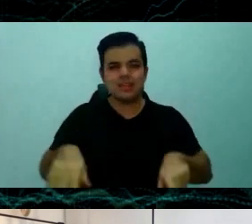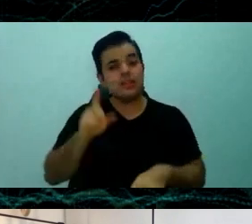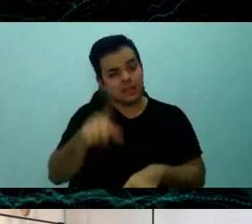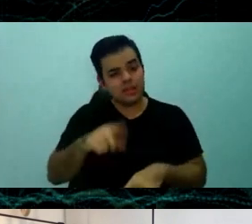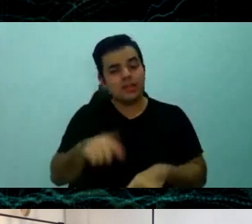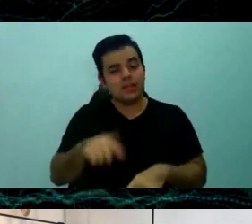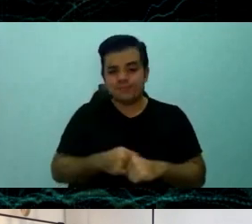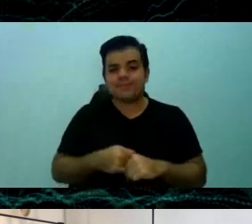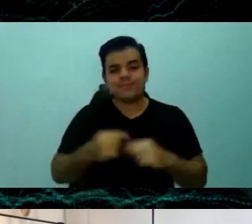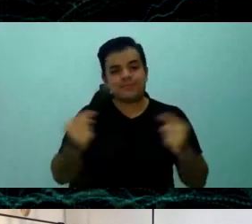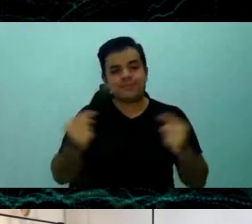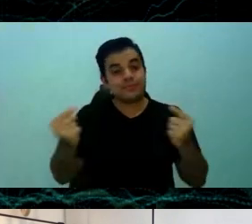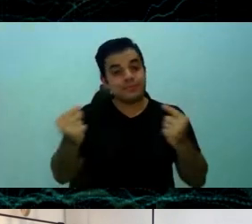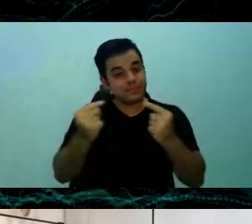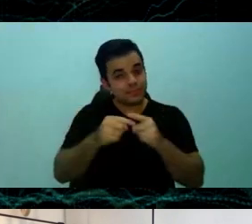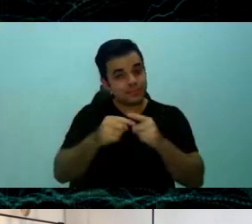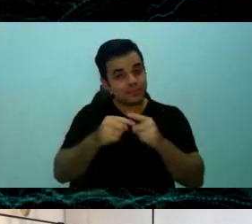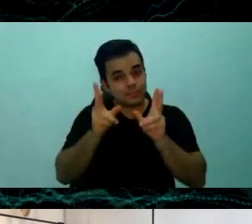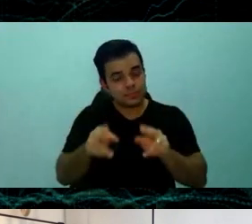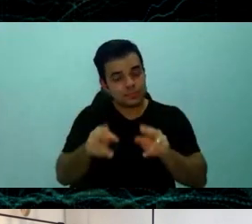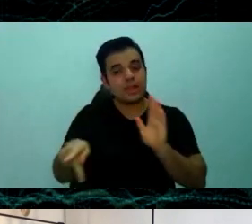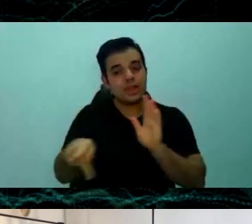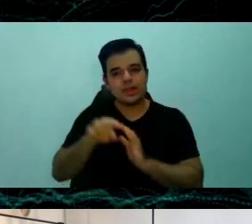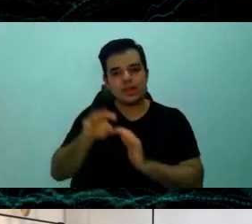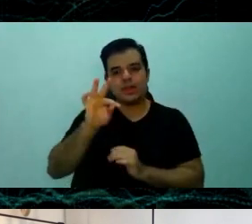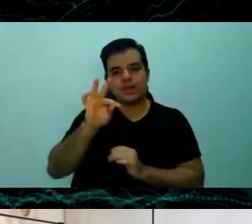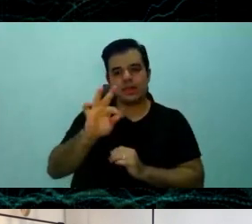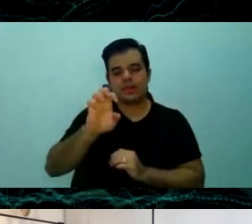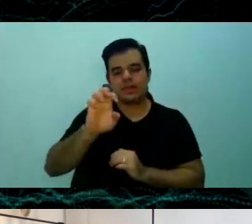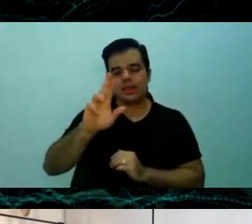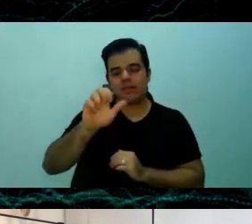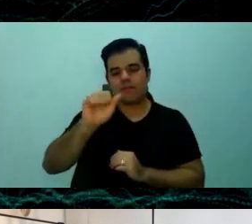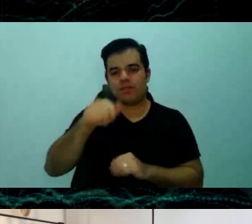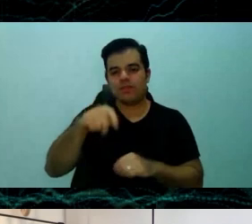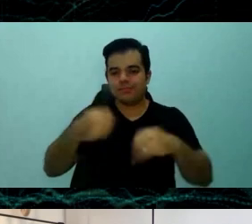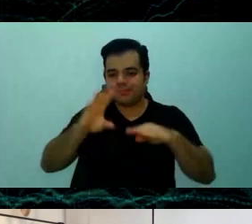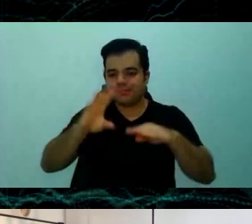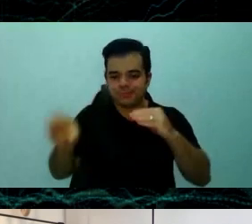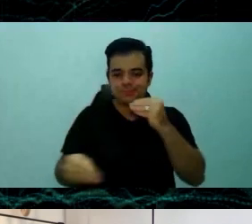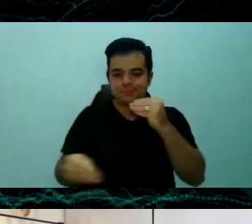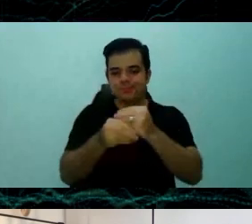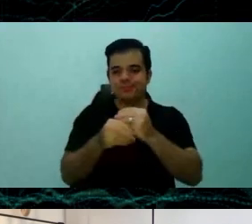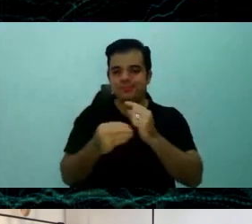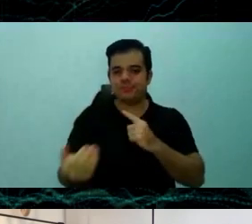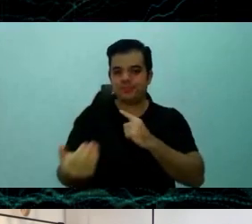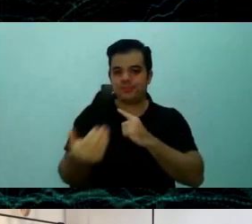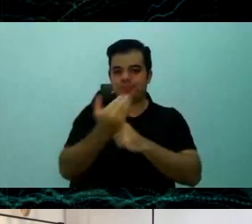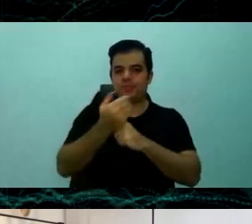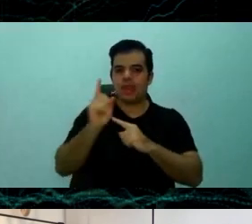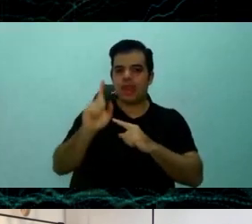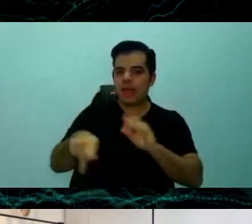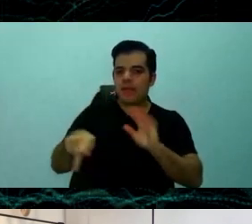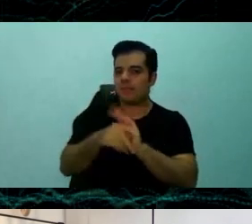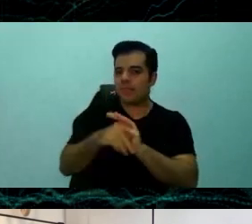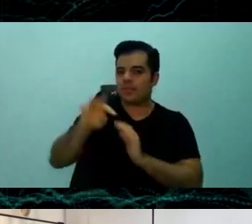Então, essa abstração que é o Terraform precisa de uma outra abstração para ajudar a gente. E o TerraGrant vem para